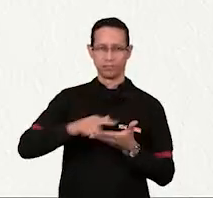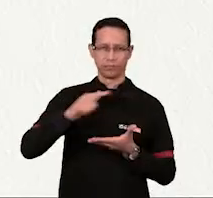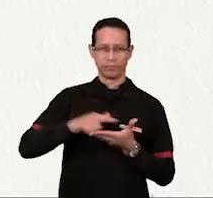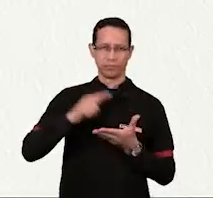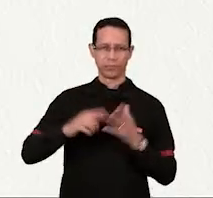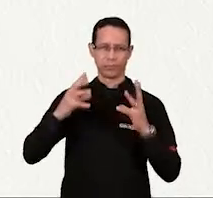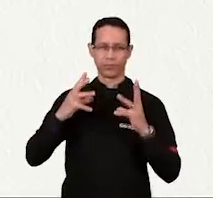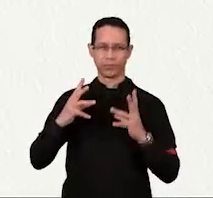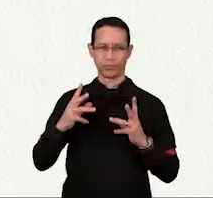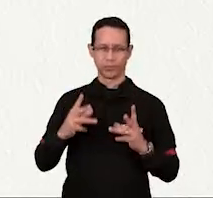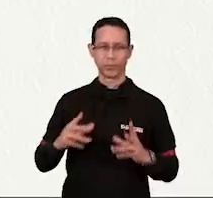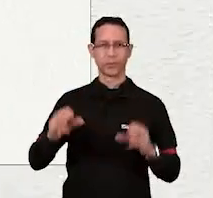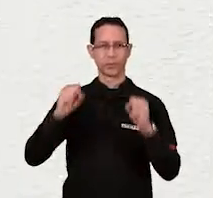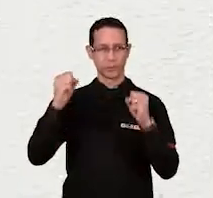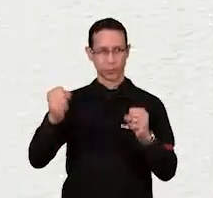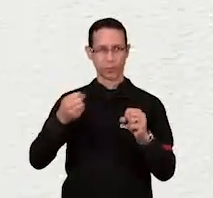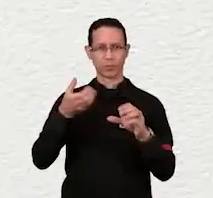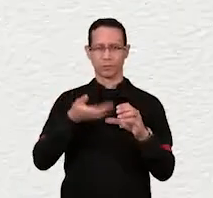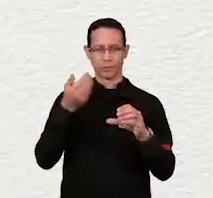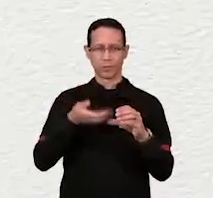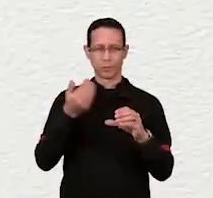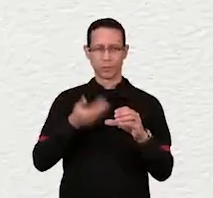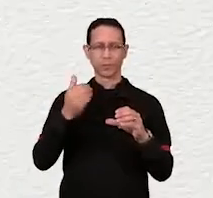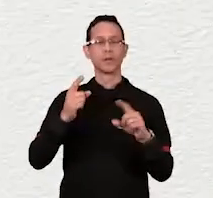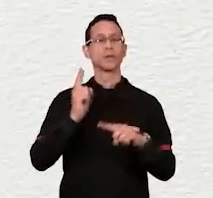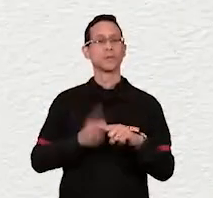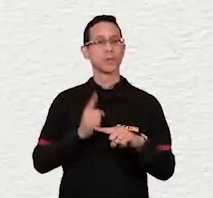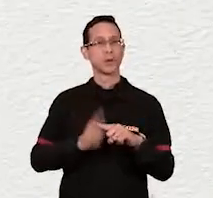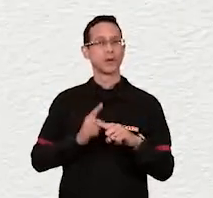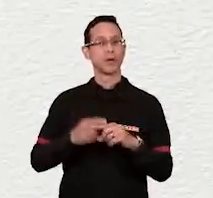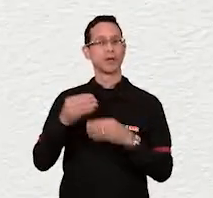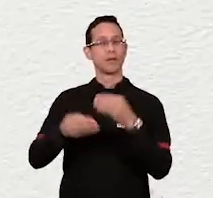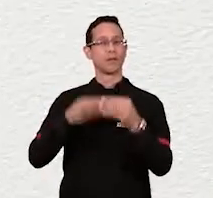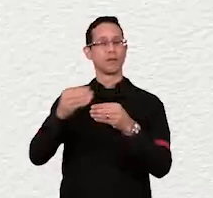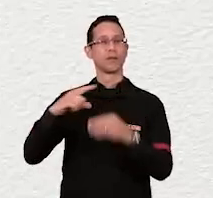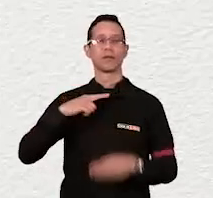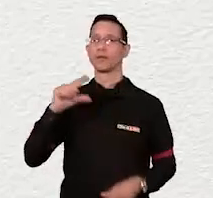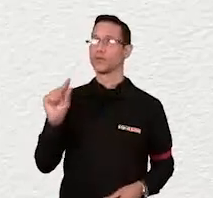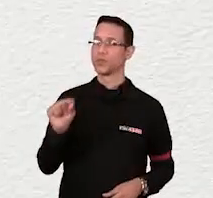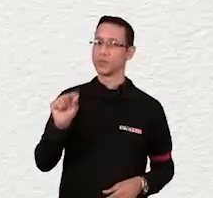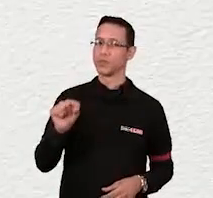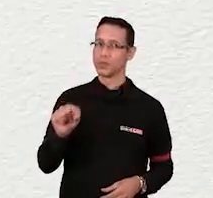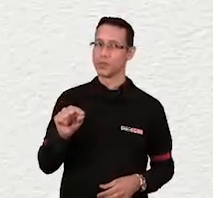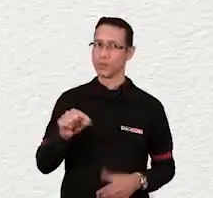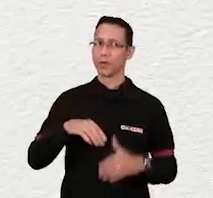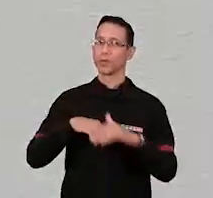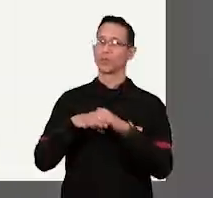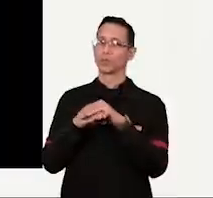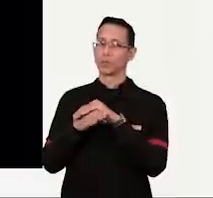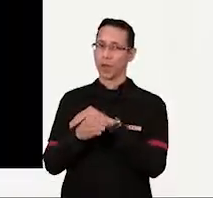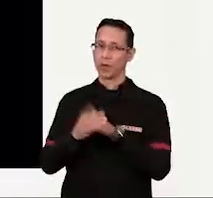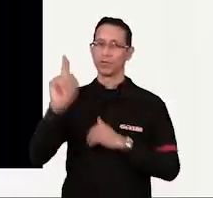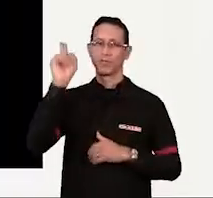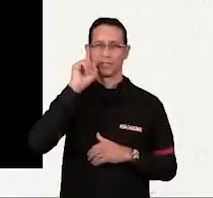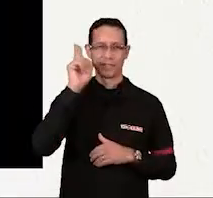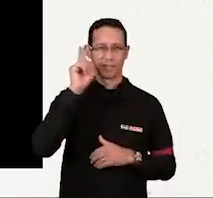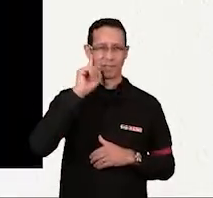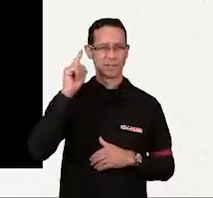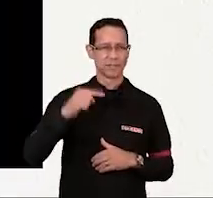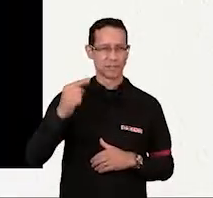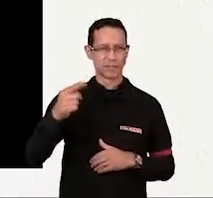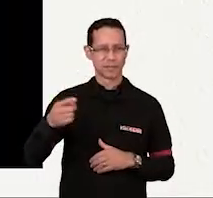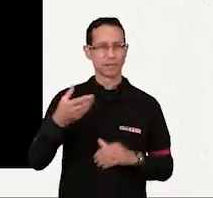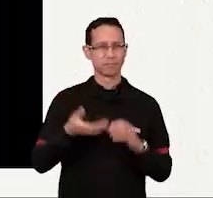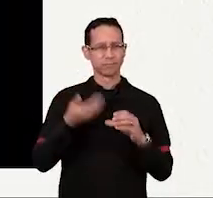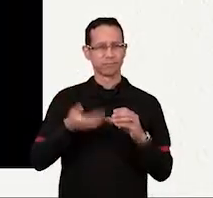retirada, lavar bem essa orelha média, porque é aí que vem o que a gente está acostumado no dia a dia, né? Vai subir esse